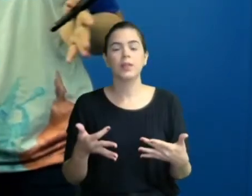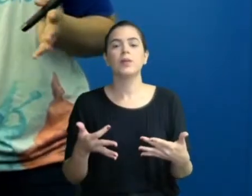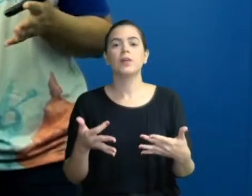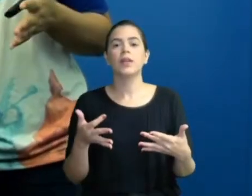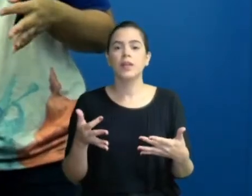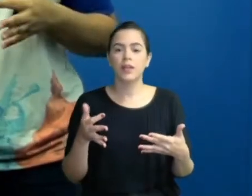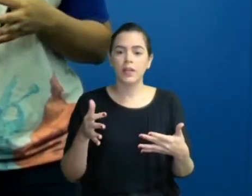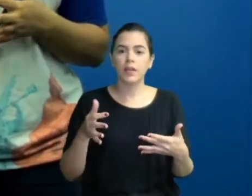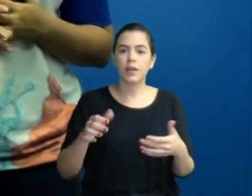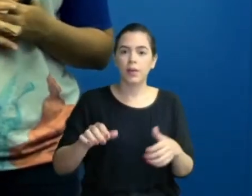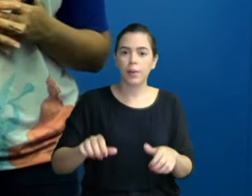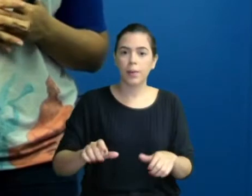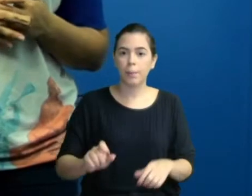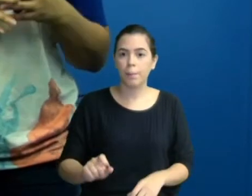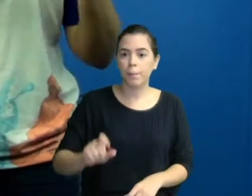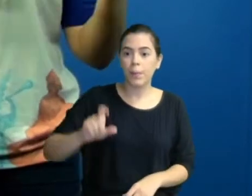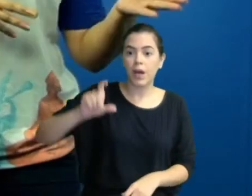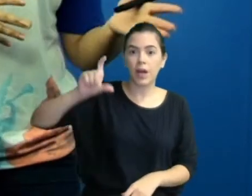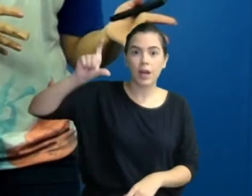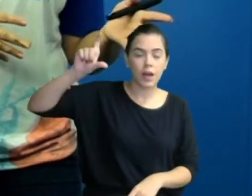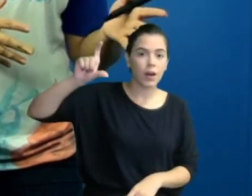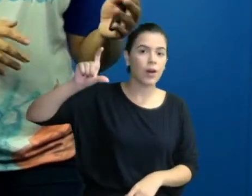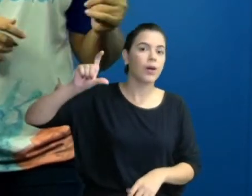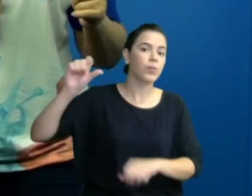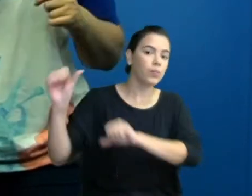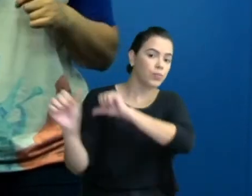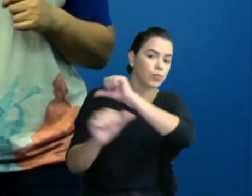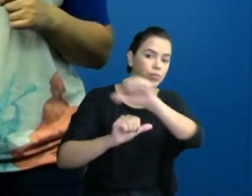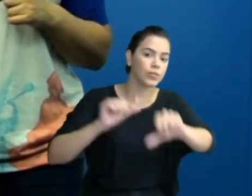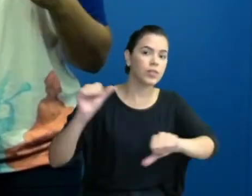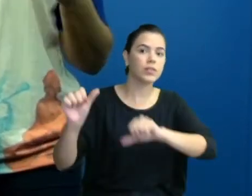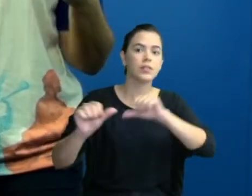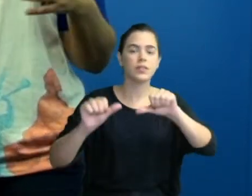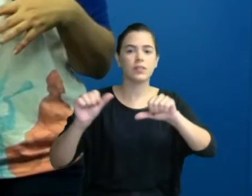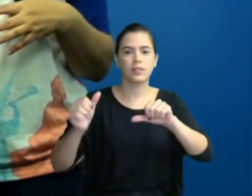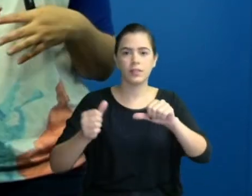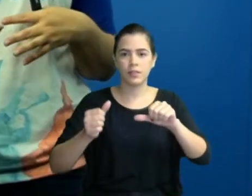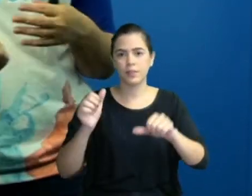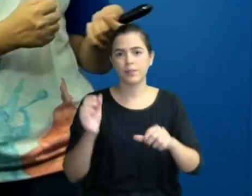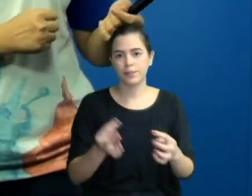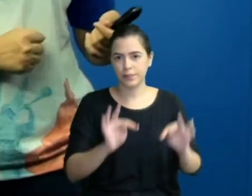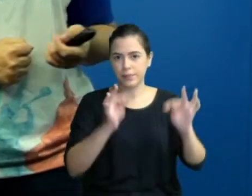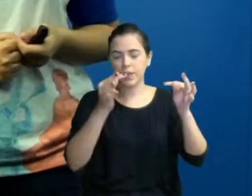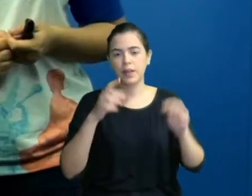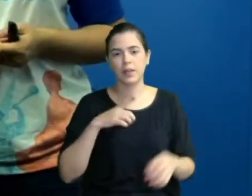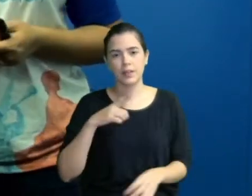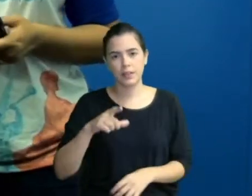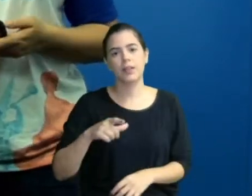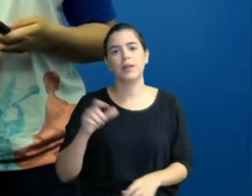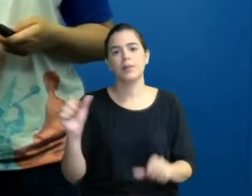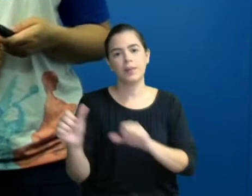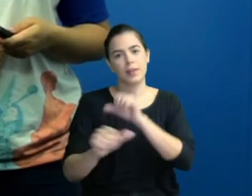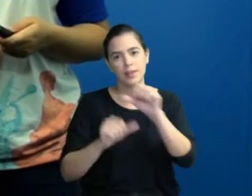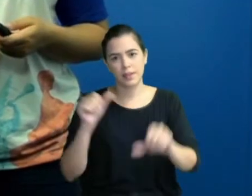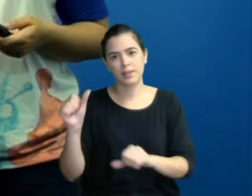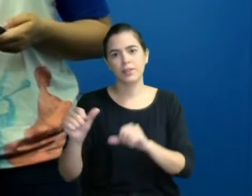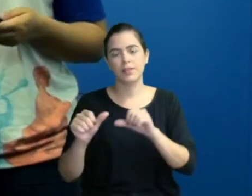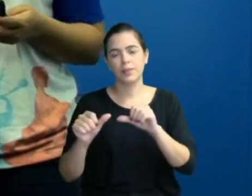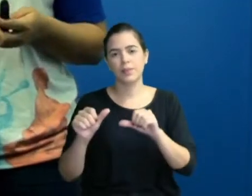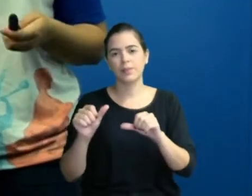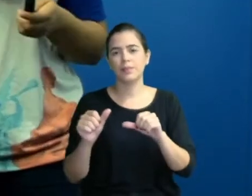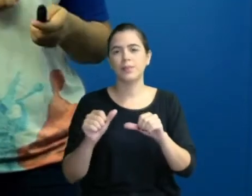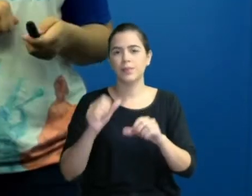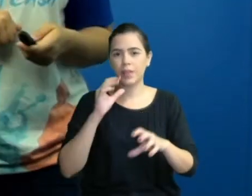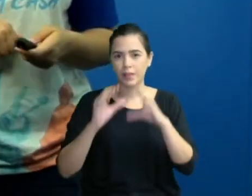maiores mudanças trazidas com os avanços tecnológicos, temos a transformação dos meios de comunicação